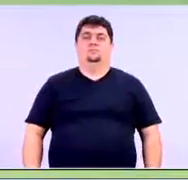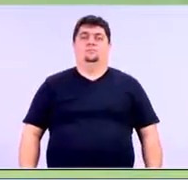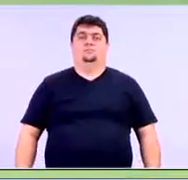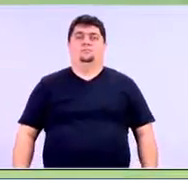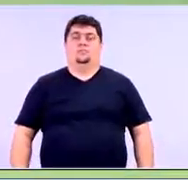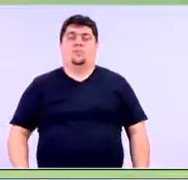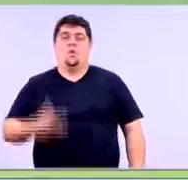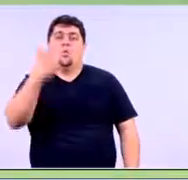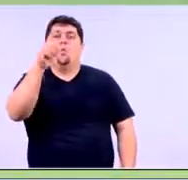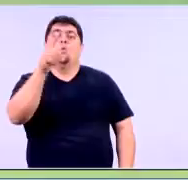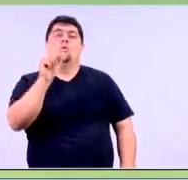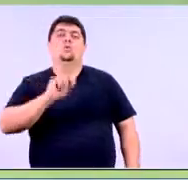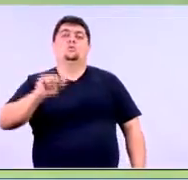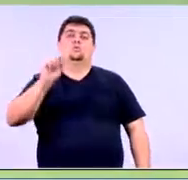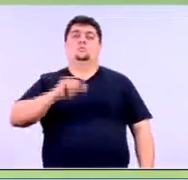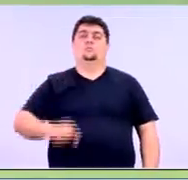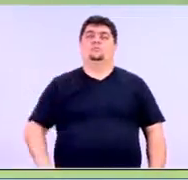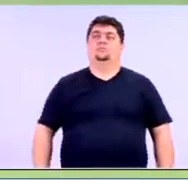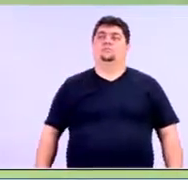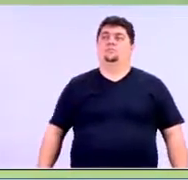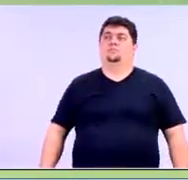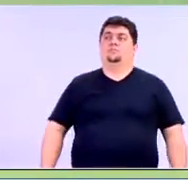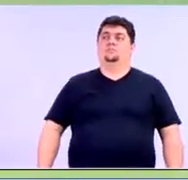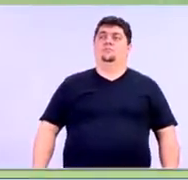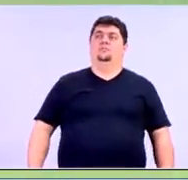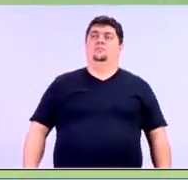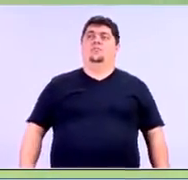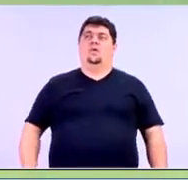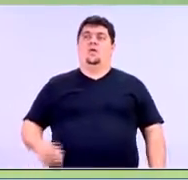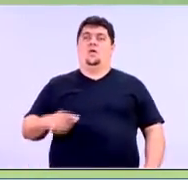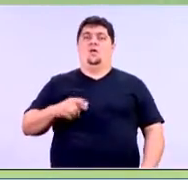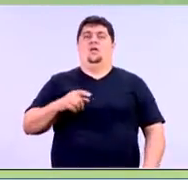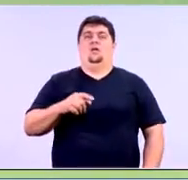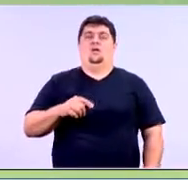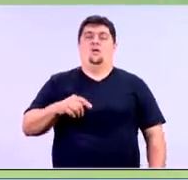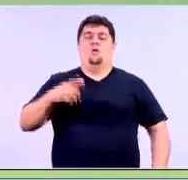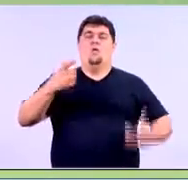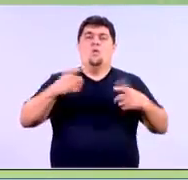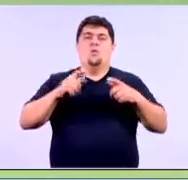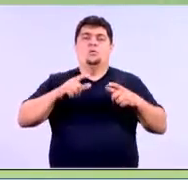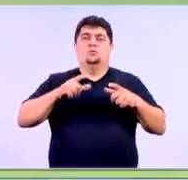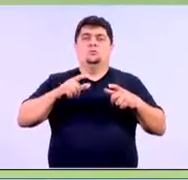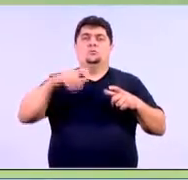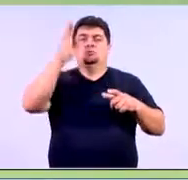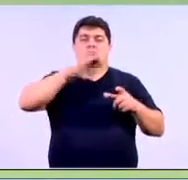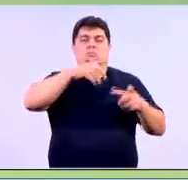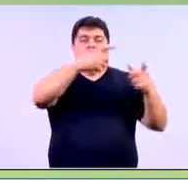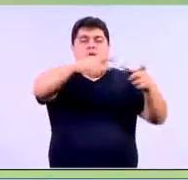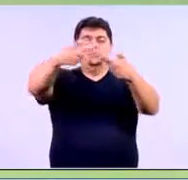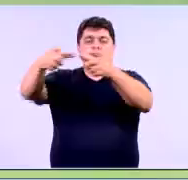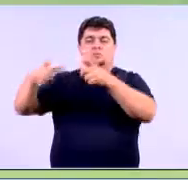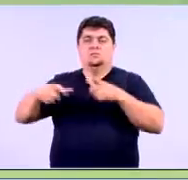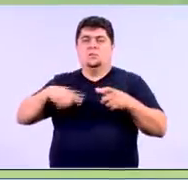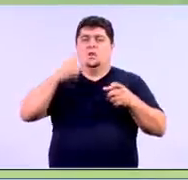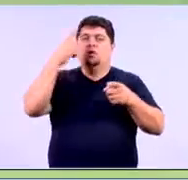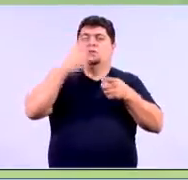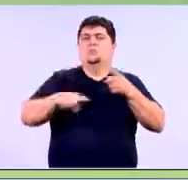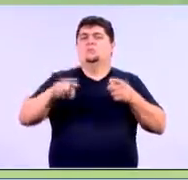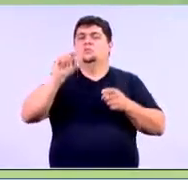O próximo aí, professor, é uniformidade geográfica, e está lá no 151 que diz que é proibido, e aí